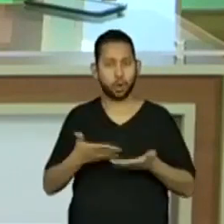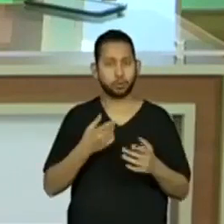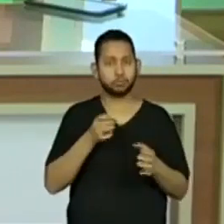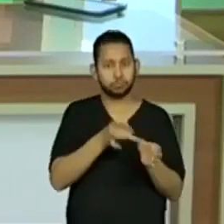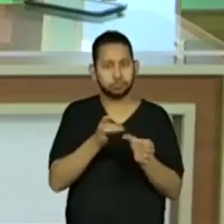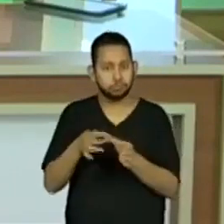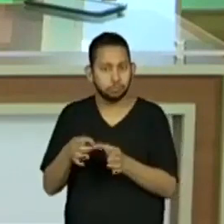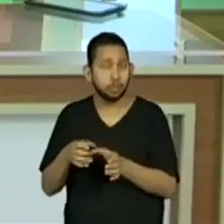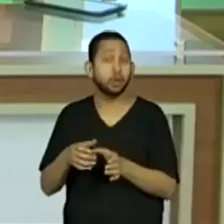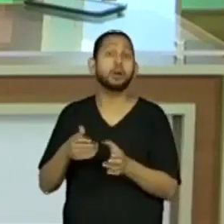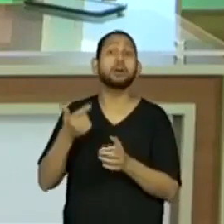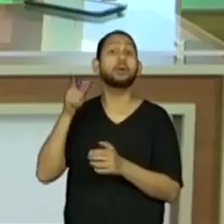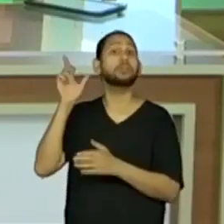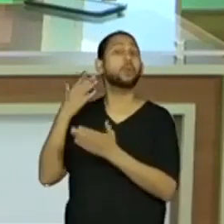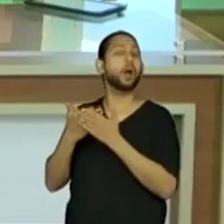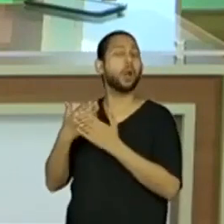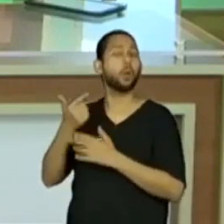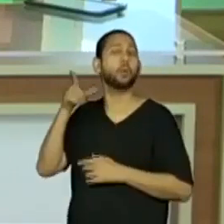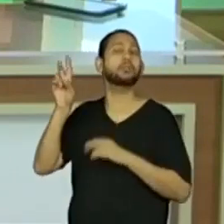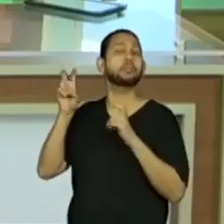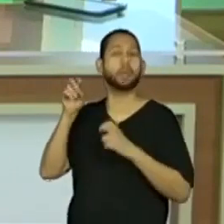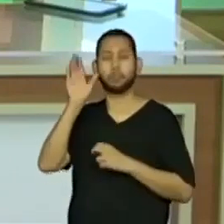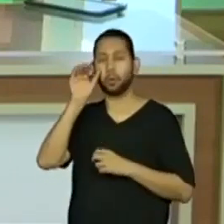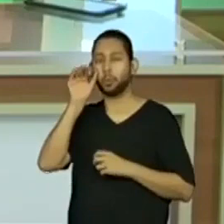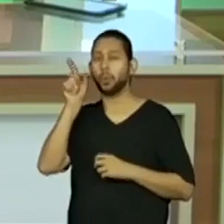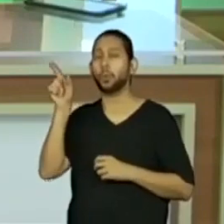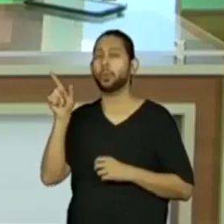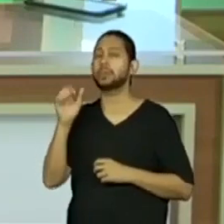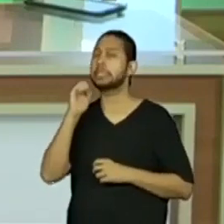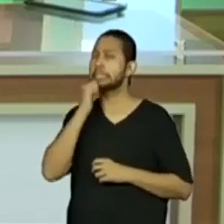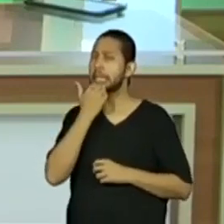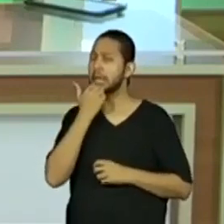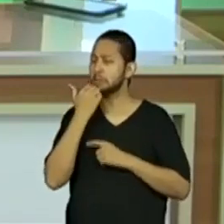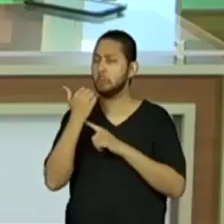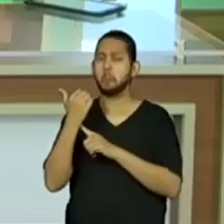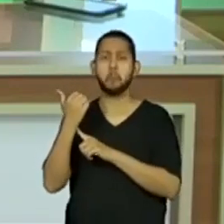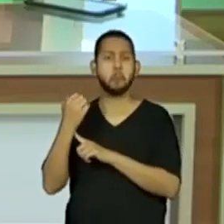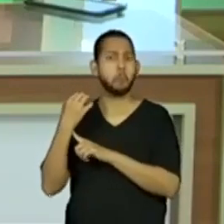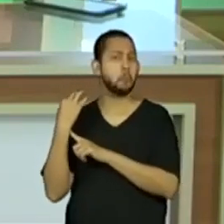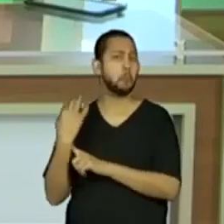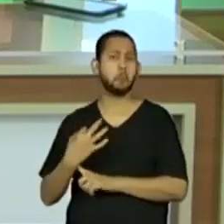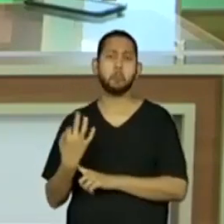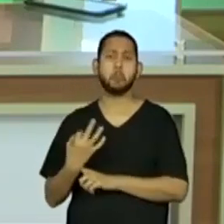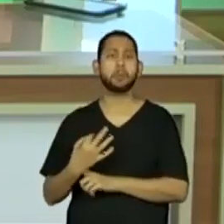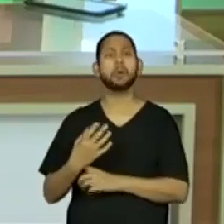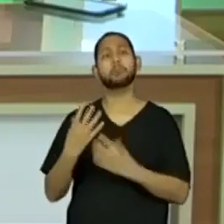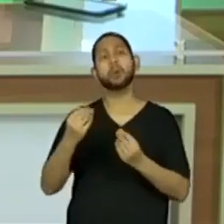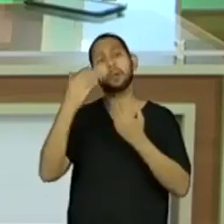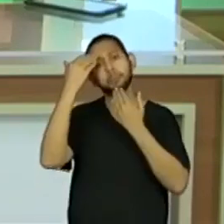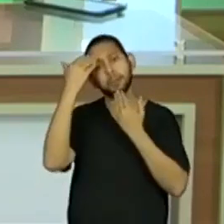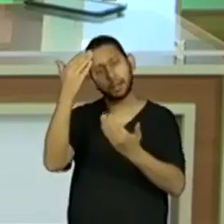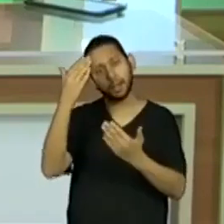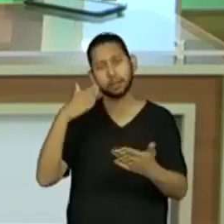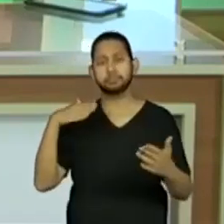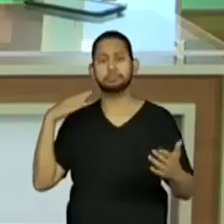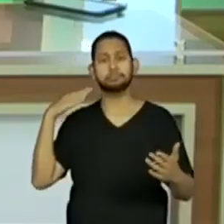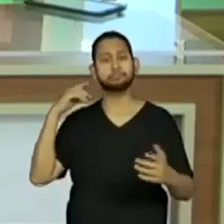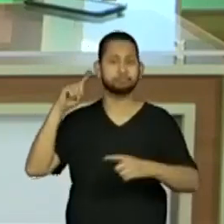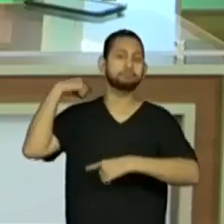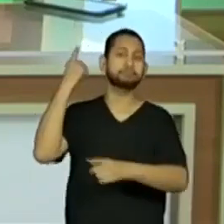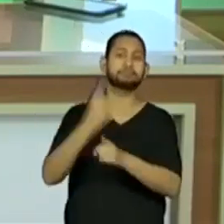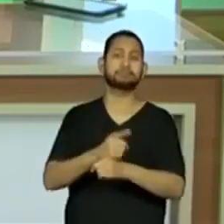mas muito curioso. A ciência é maravilhosa. Muito obrigado e até!